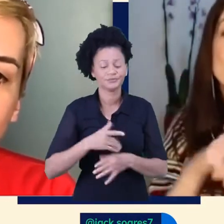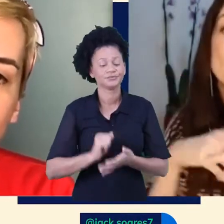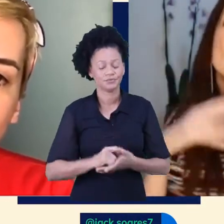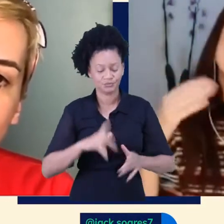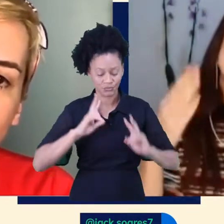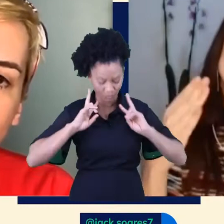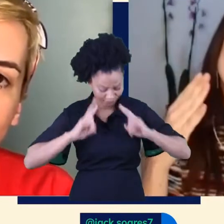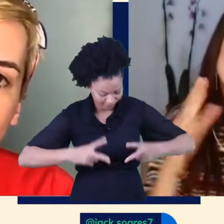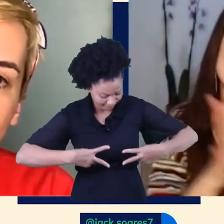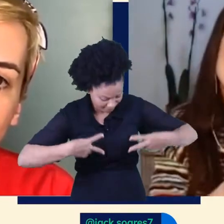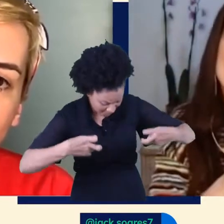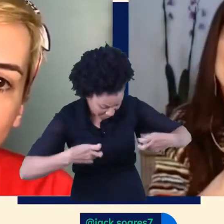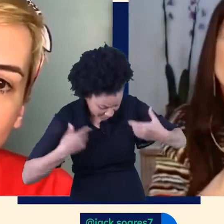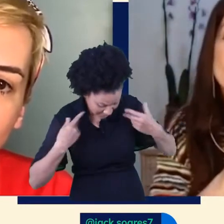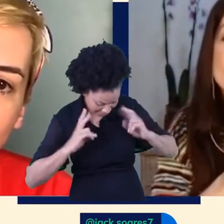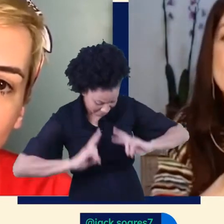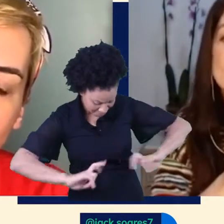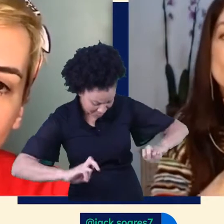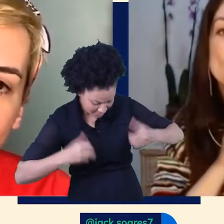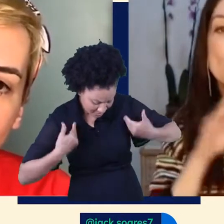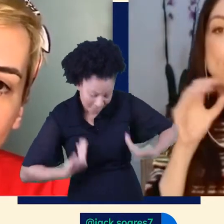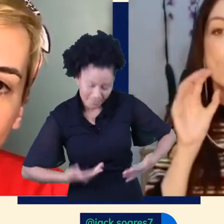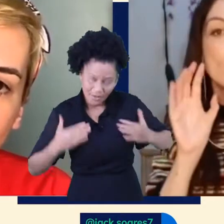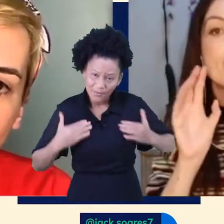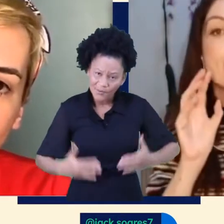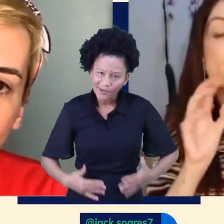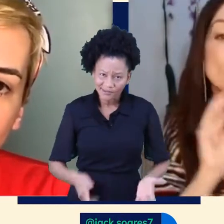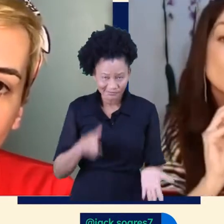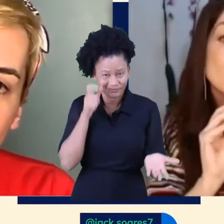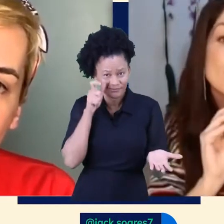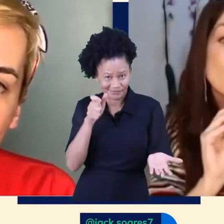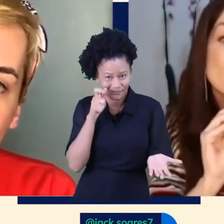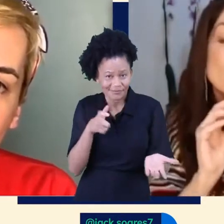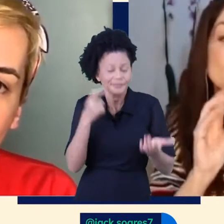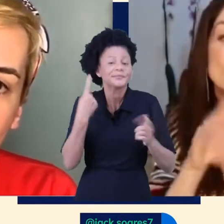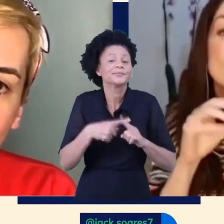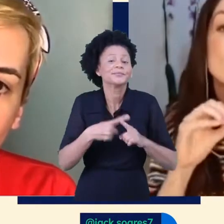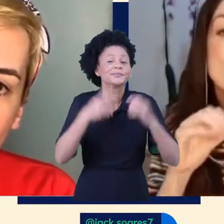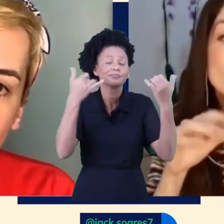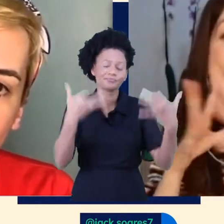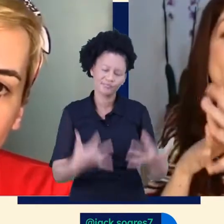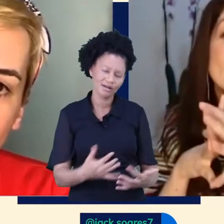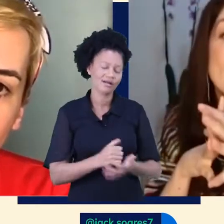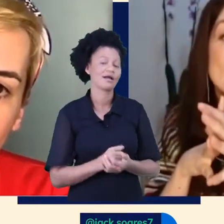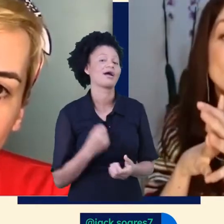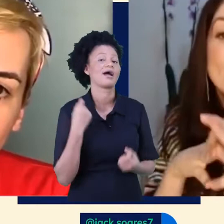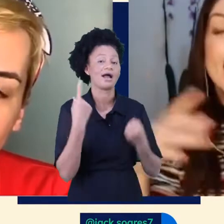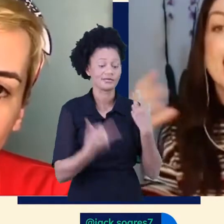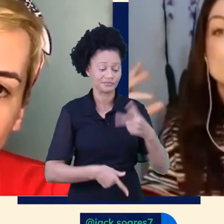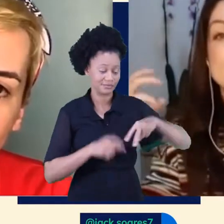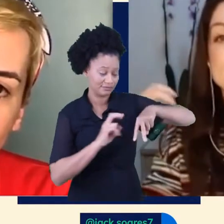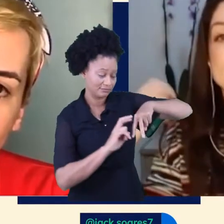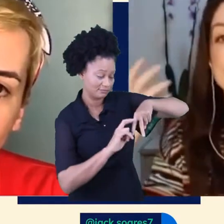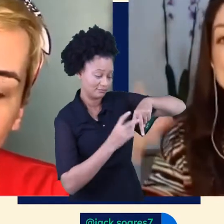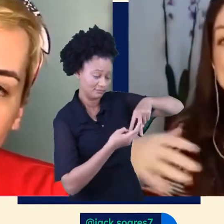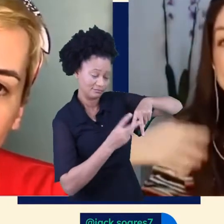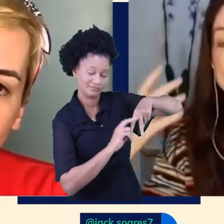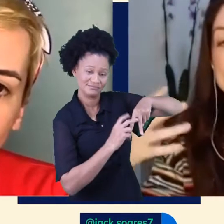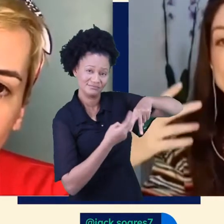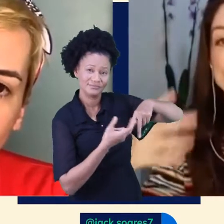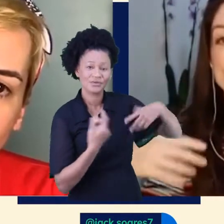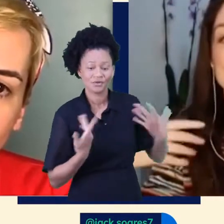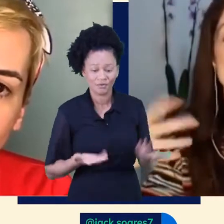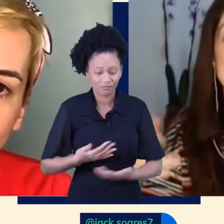disso? Porque muitas vezes a pessoa intersexo, o bebê pode nascer, por exemplo, com clitóris aumentado. Às vezes tem